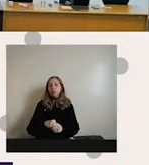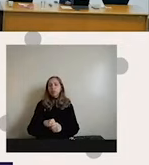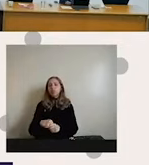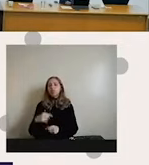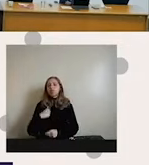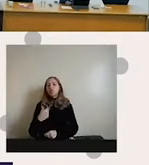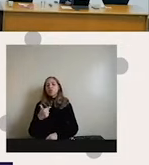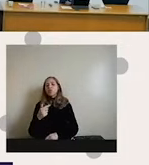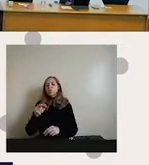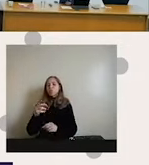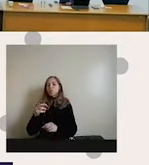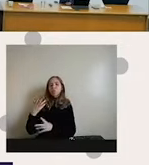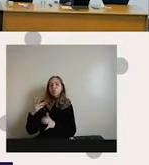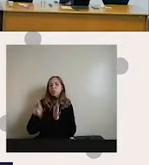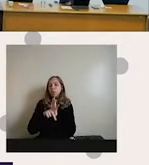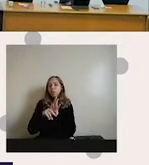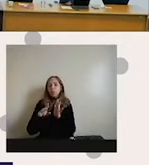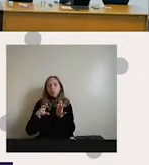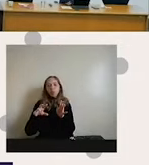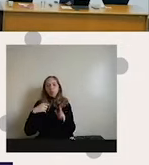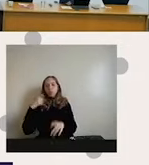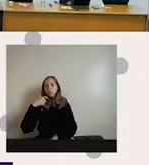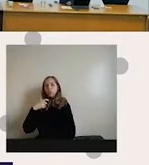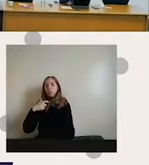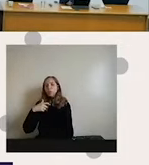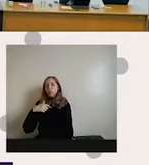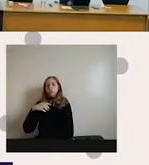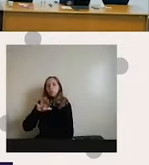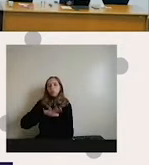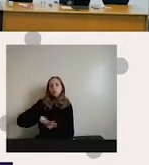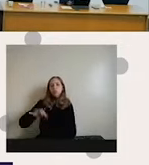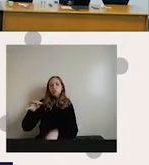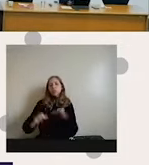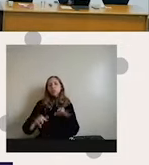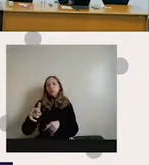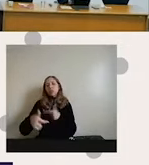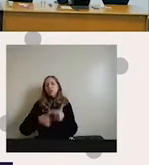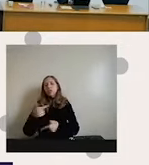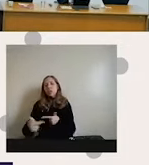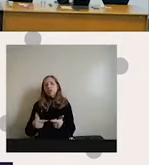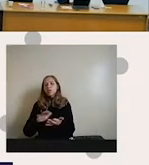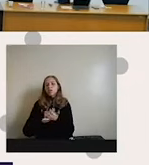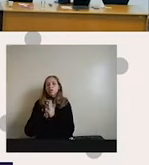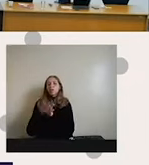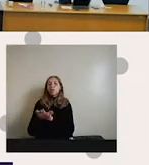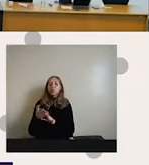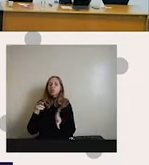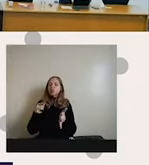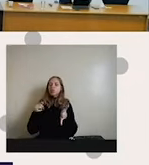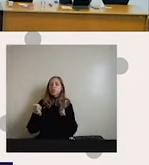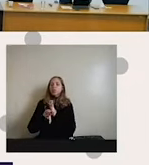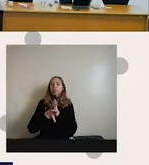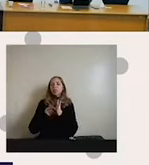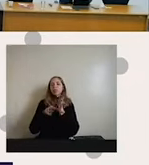na Justiça do Trabalho, que ela se tornou uma notificação, por exemplo, né, para os órgãos competentes,